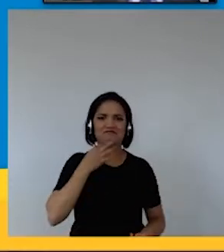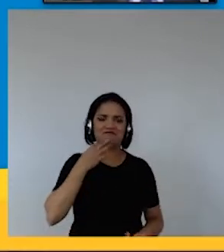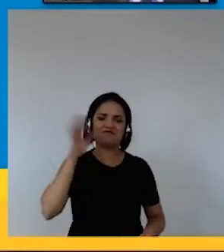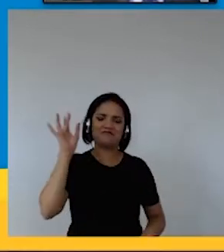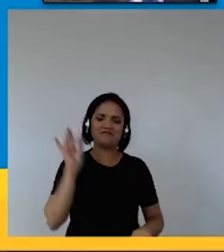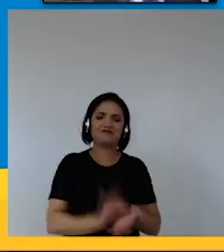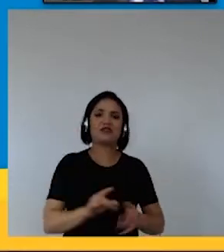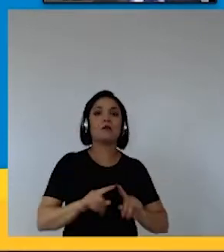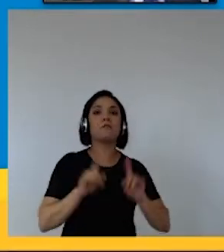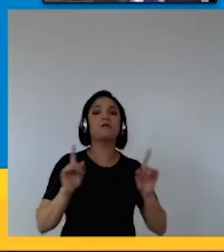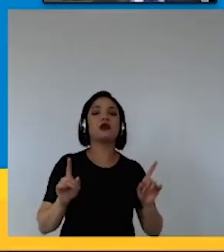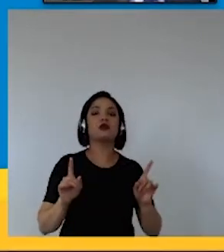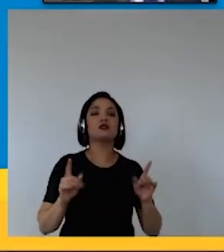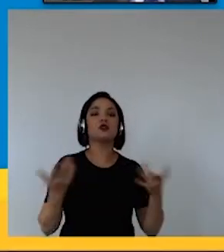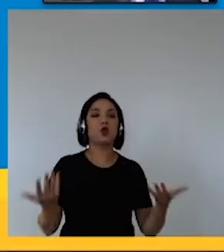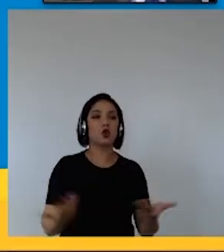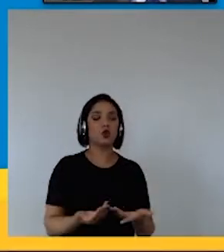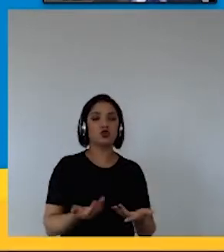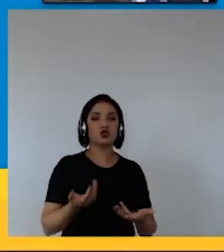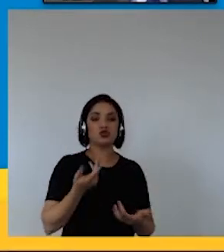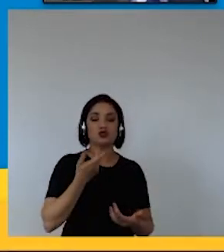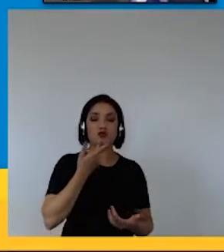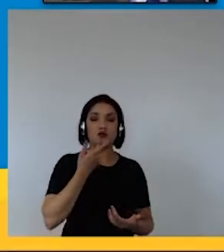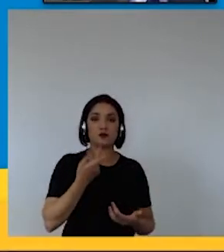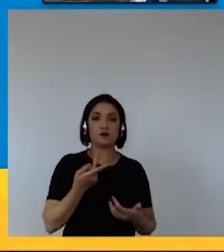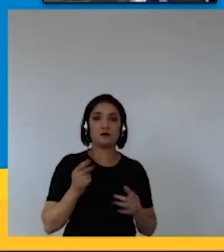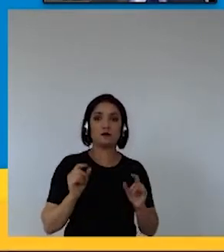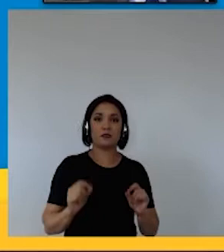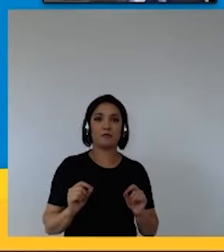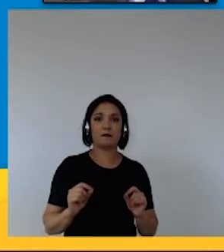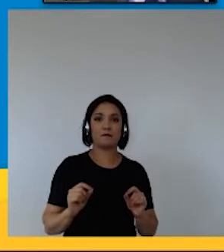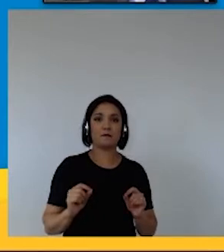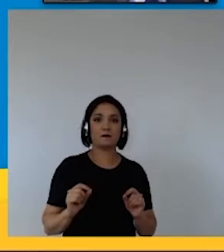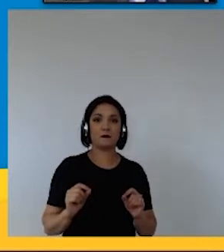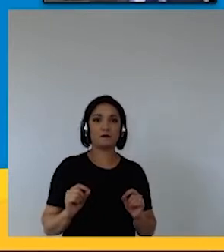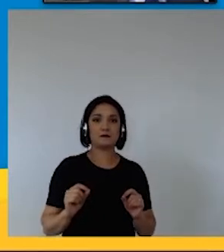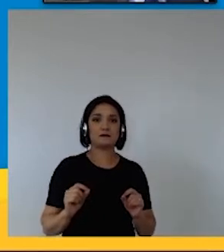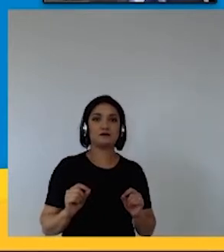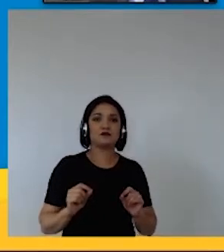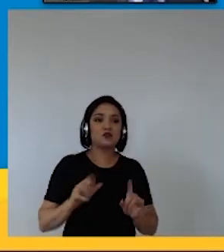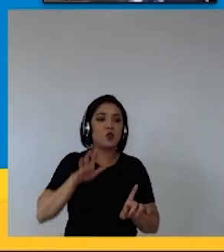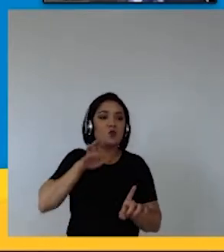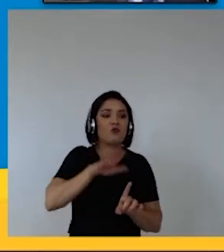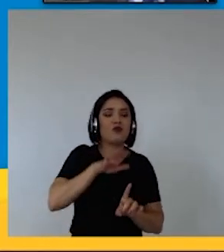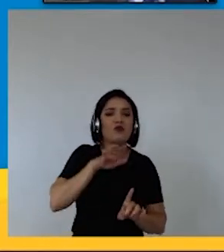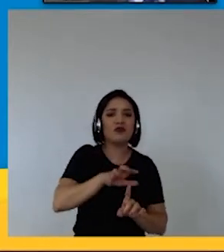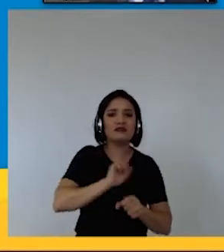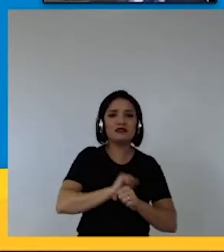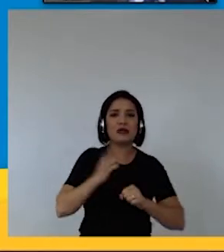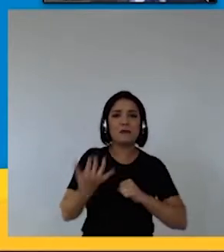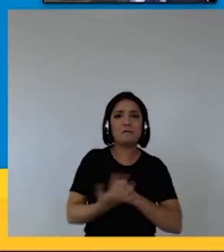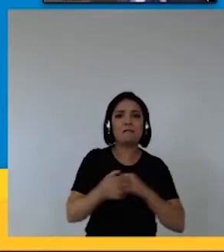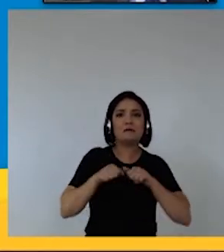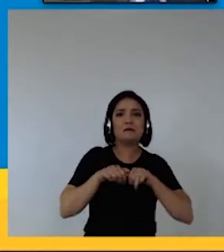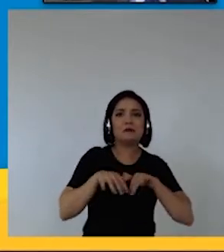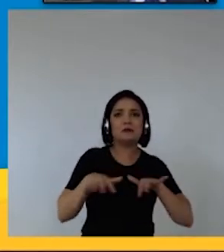brasileira. Mas hoje eu vou falar um pouquinho sobre soft law e o impacto da pandemia na soft